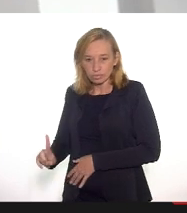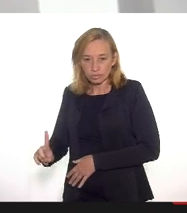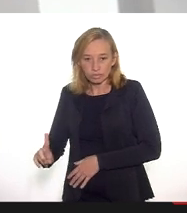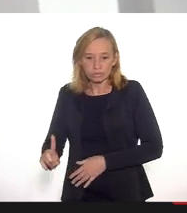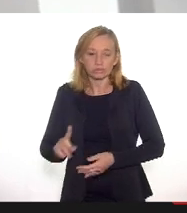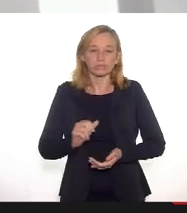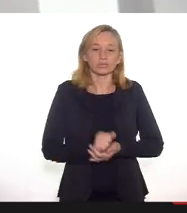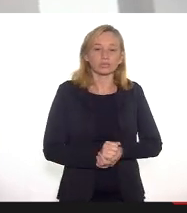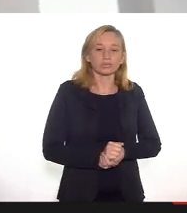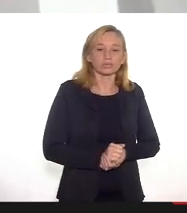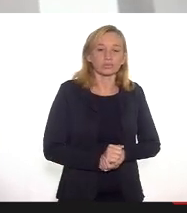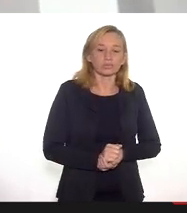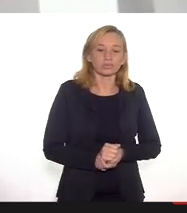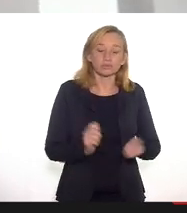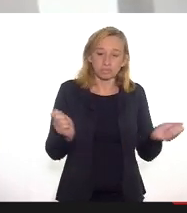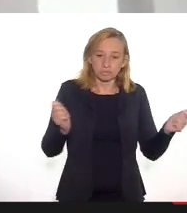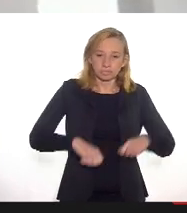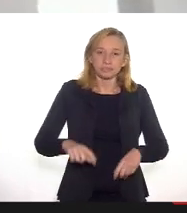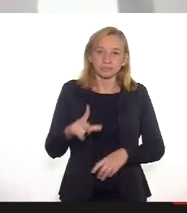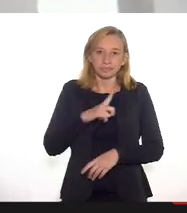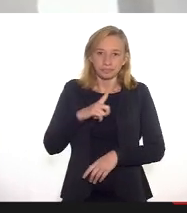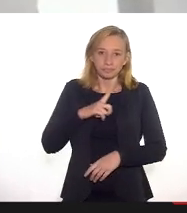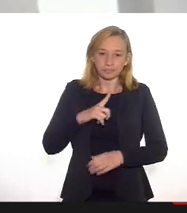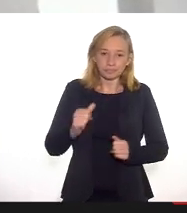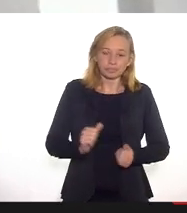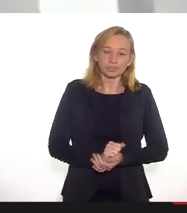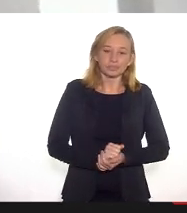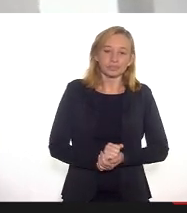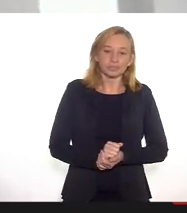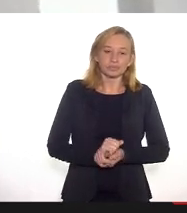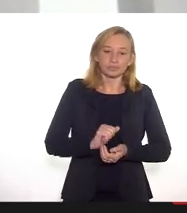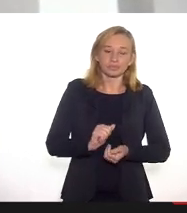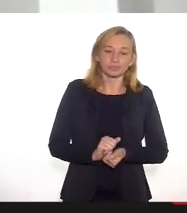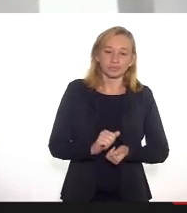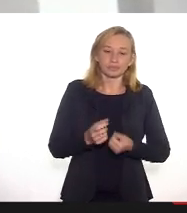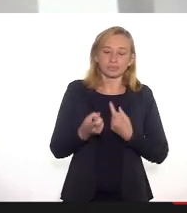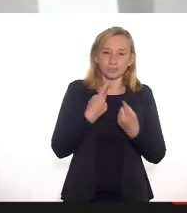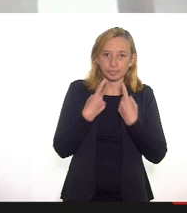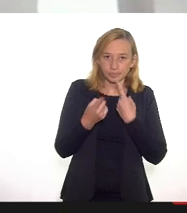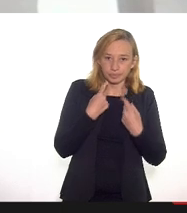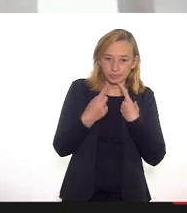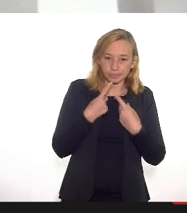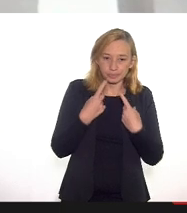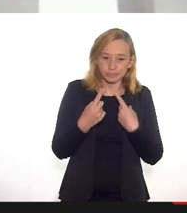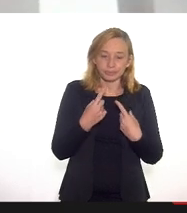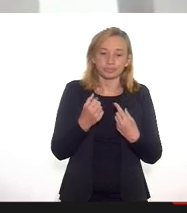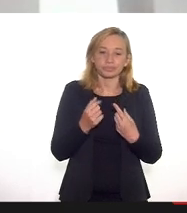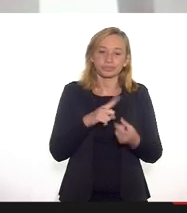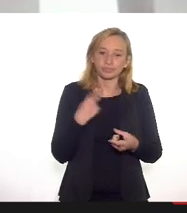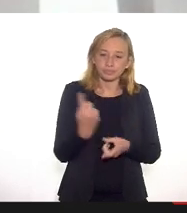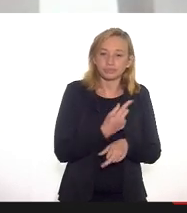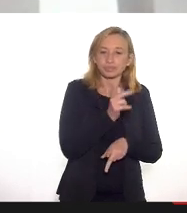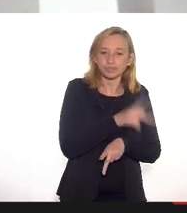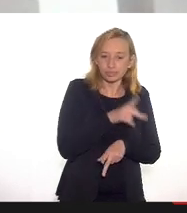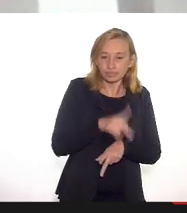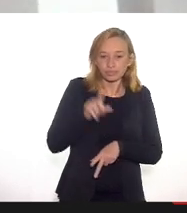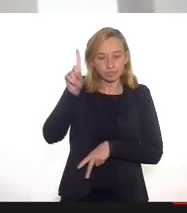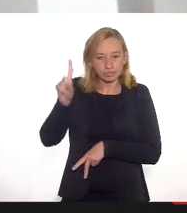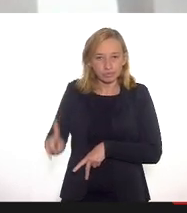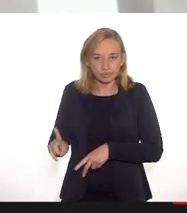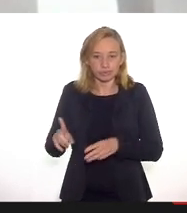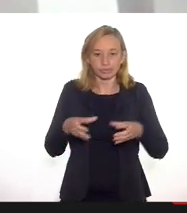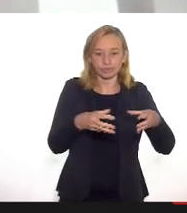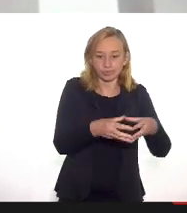de extremamente competentes, estão aptos ao diálogo com os nossos professores, diretores de